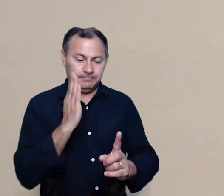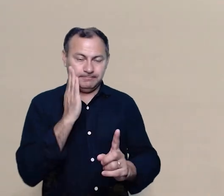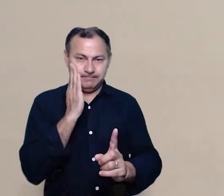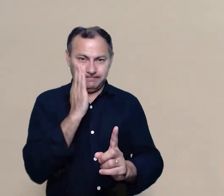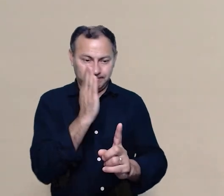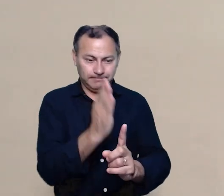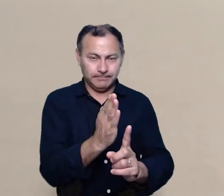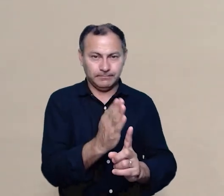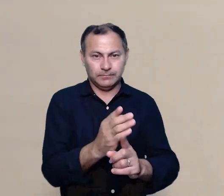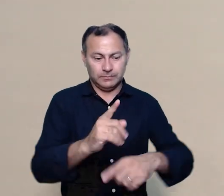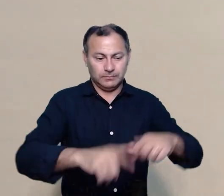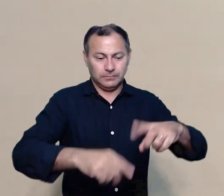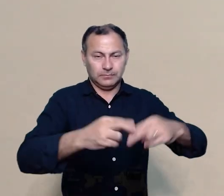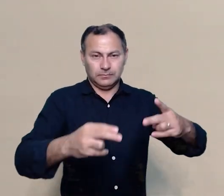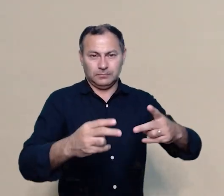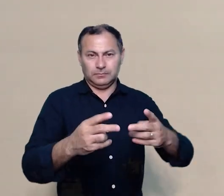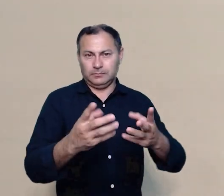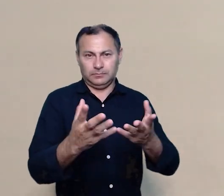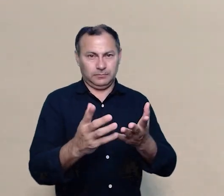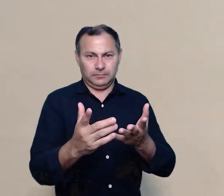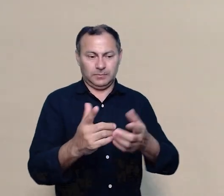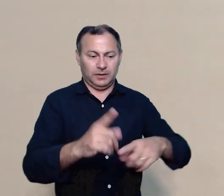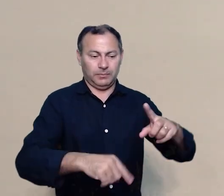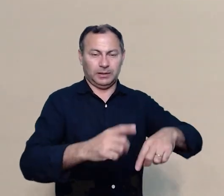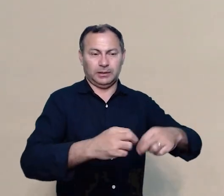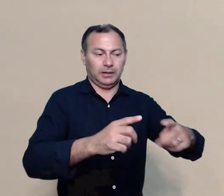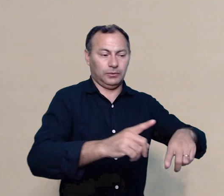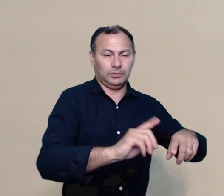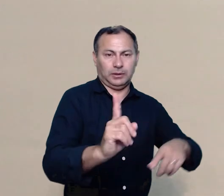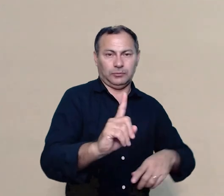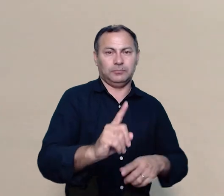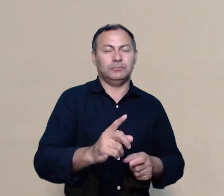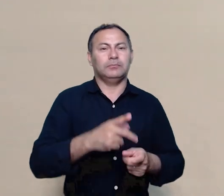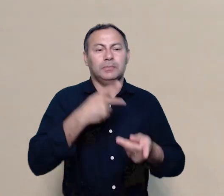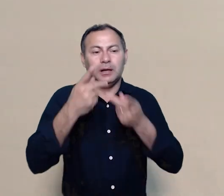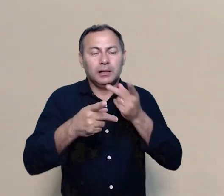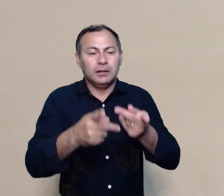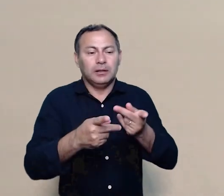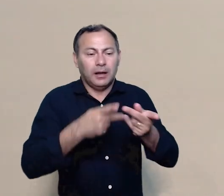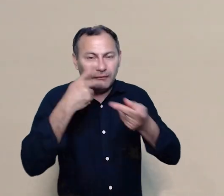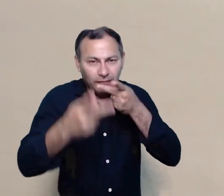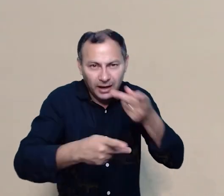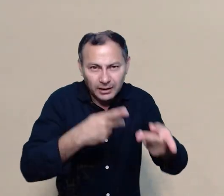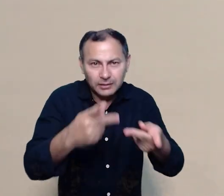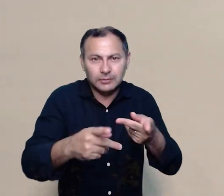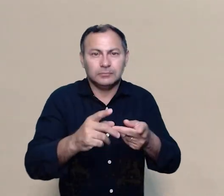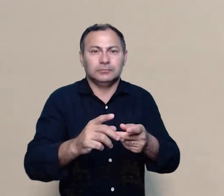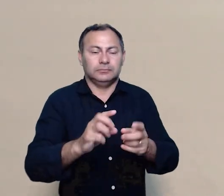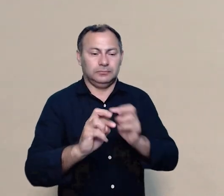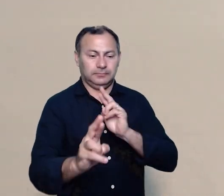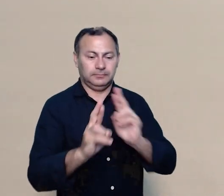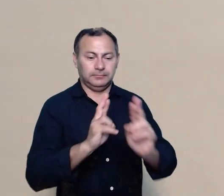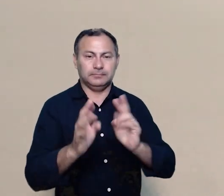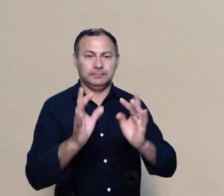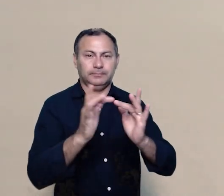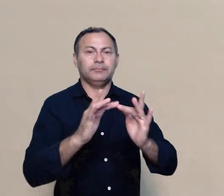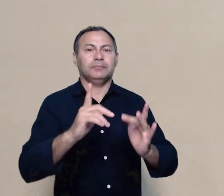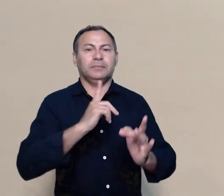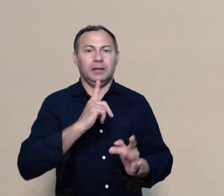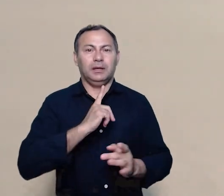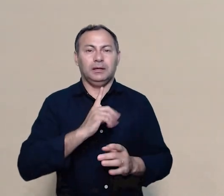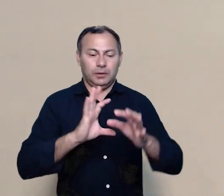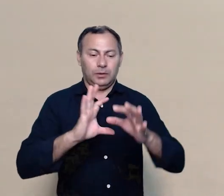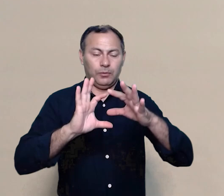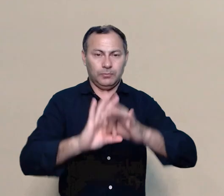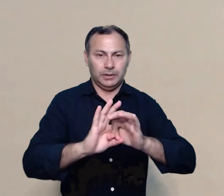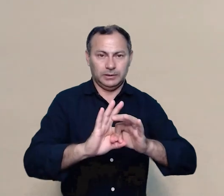se dirige a um objeto material ou não, mas ela pronuncia uma relação